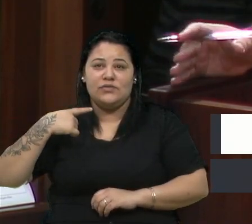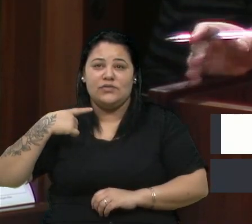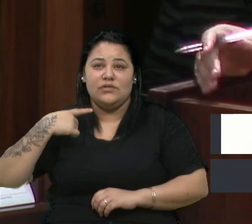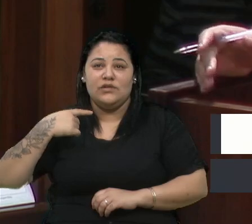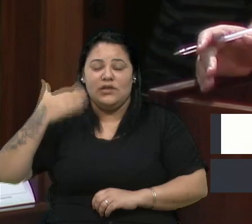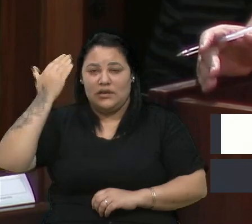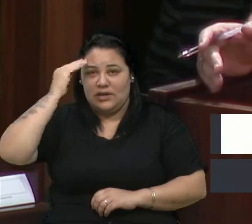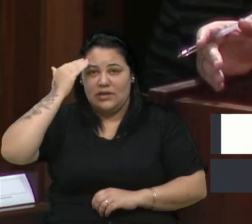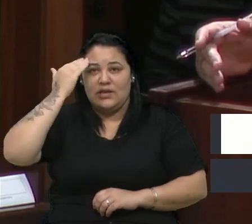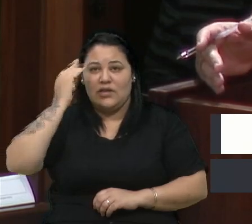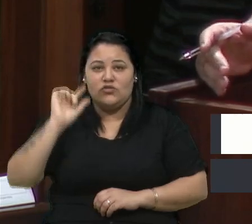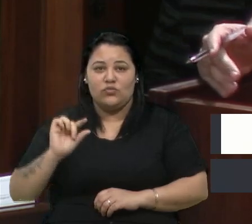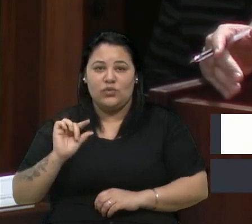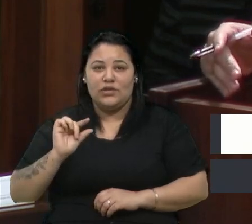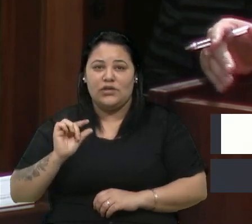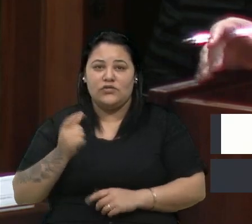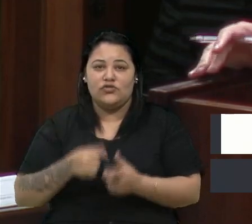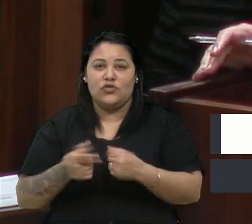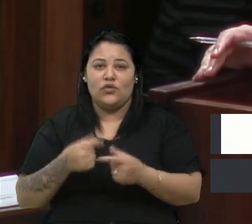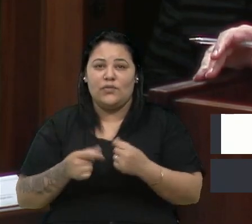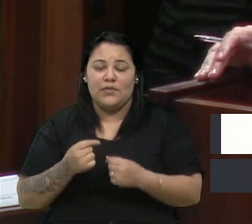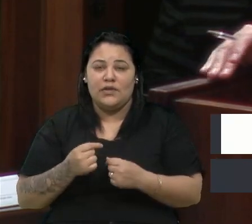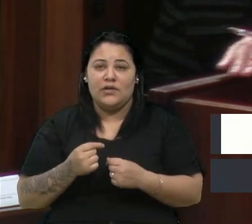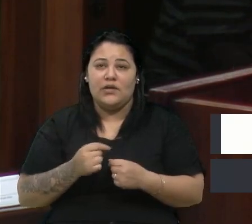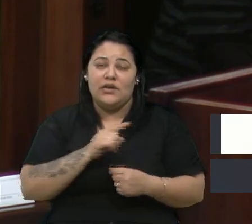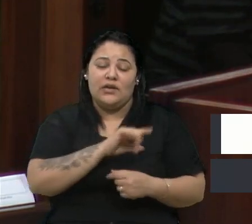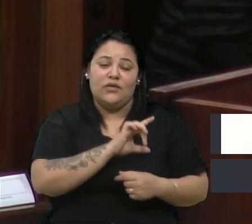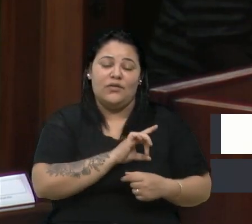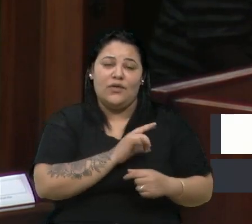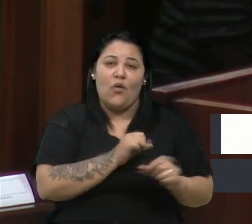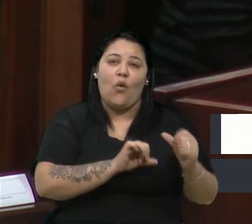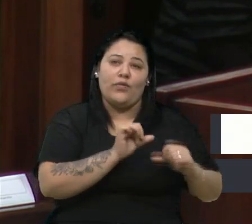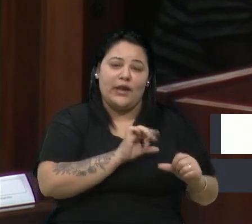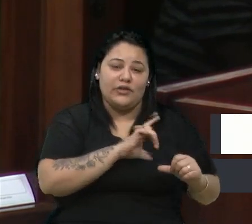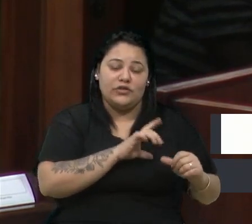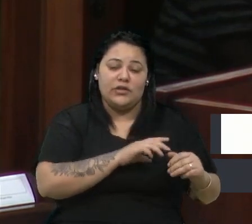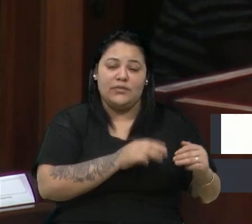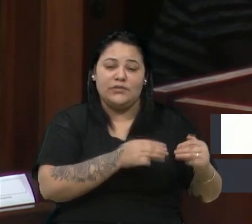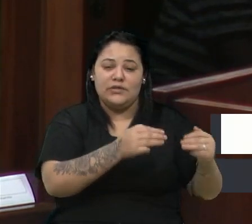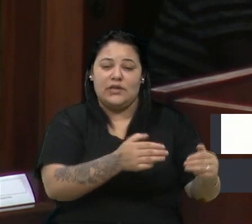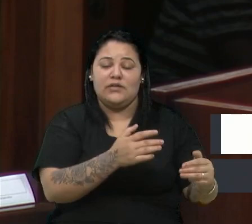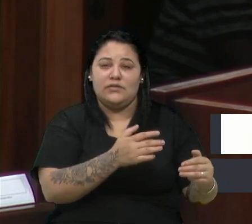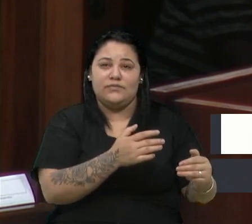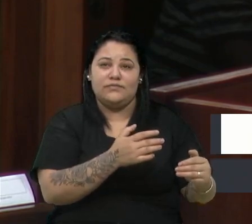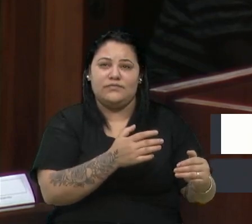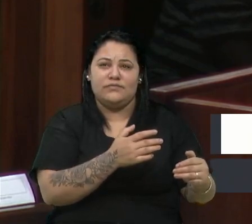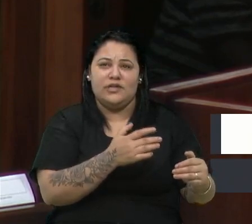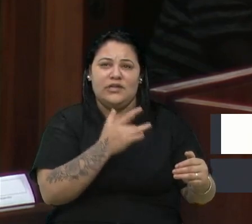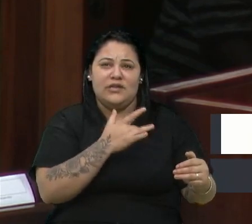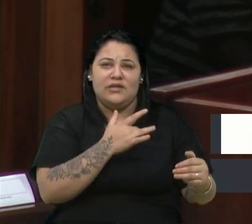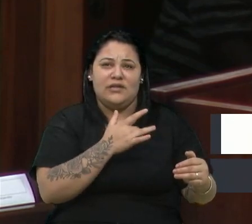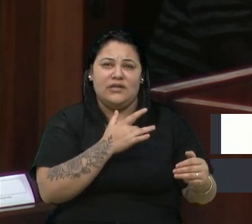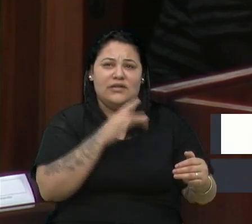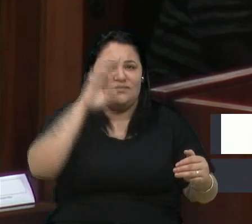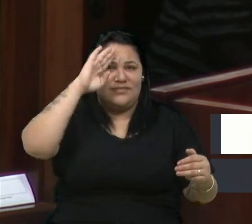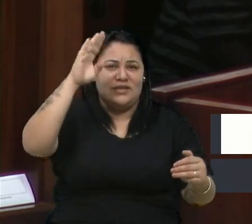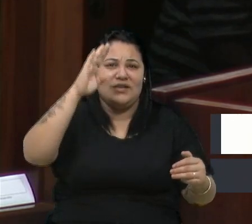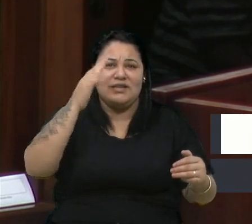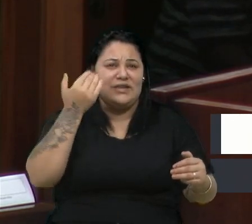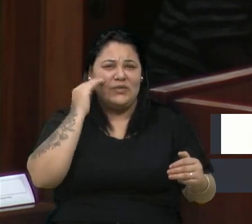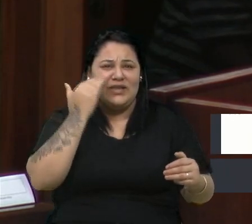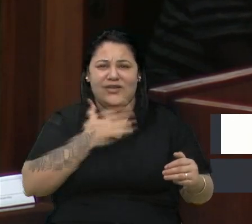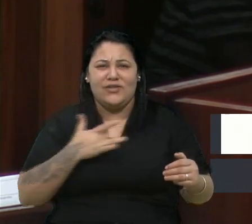da Saúde que não fez absolutamente nada e foi responsável pela morte de milhares de pessoas por omissão naquela